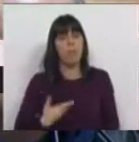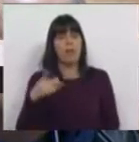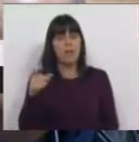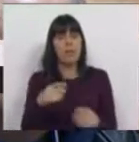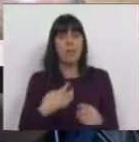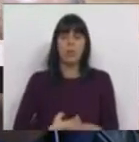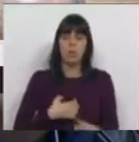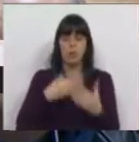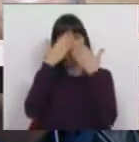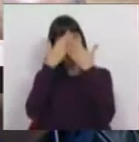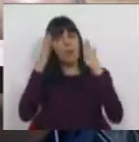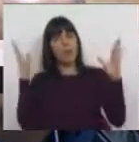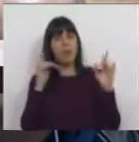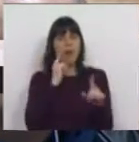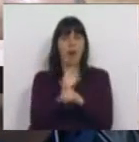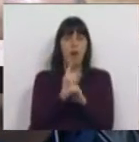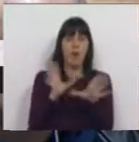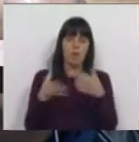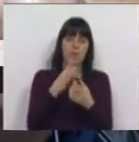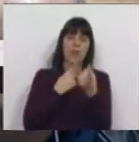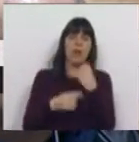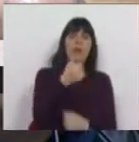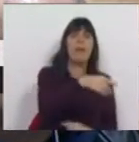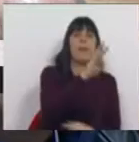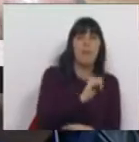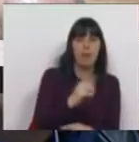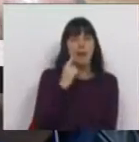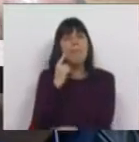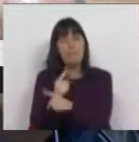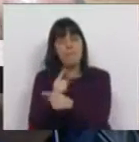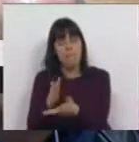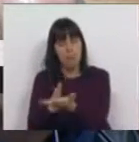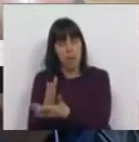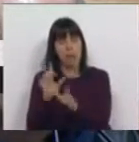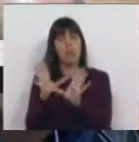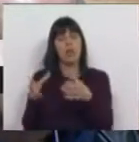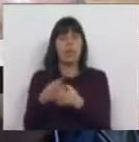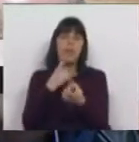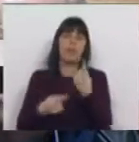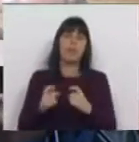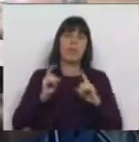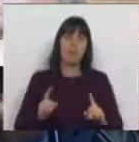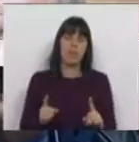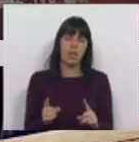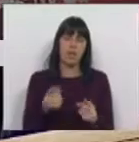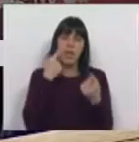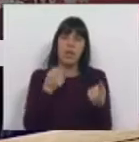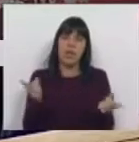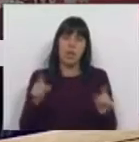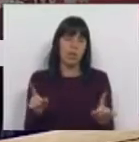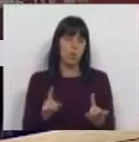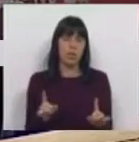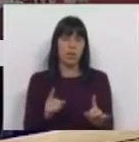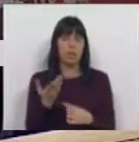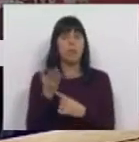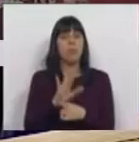que o espírito democrático que permaneceu na Comissão de Inquérito do BES se mantenha nesta Comissão de Inquérito e que não se repita